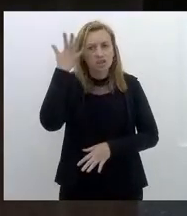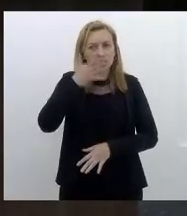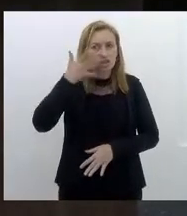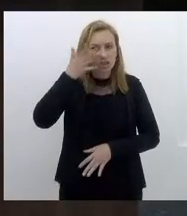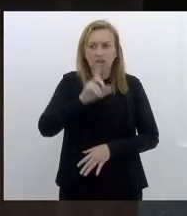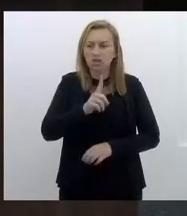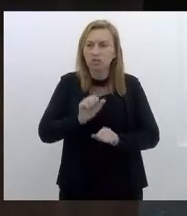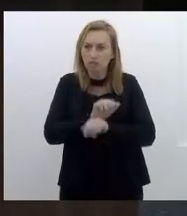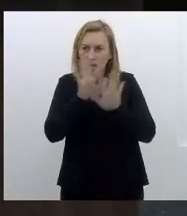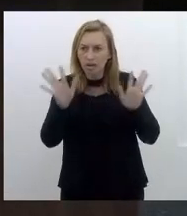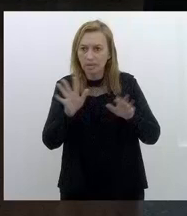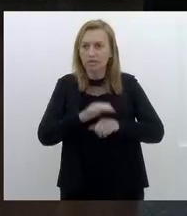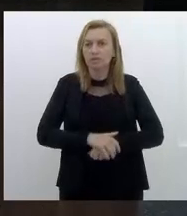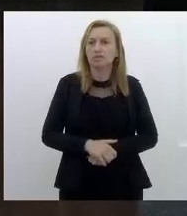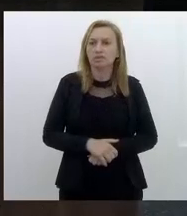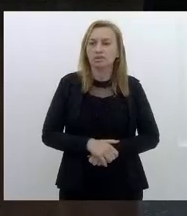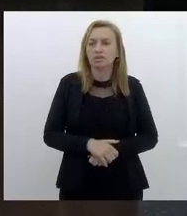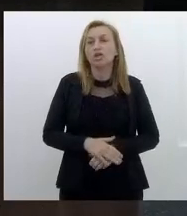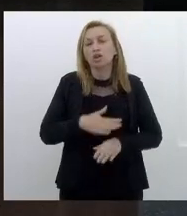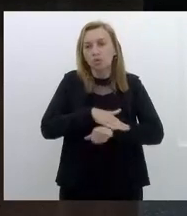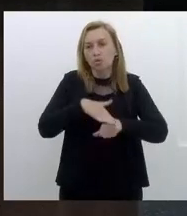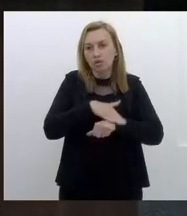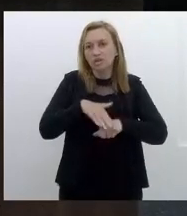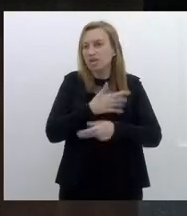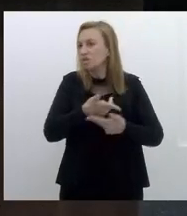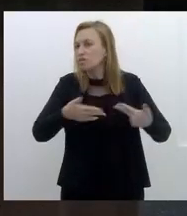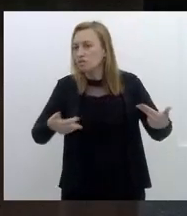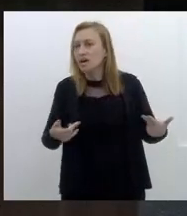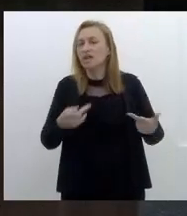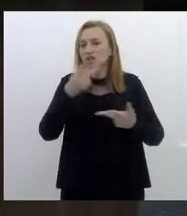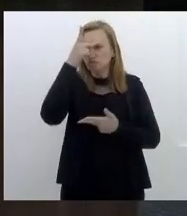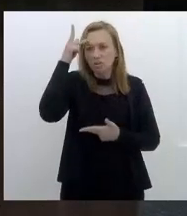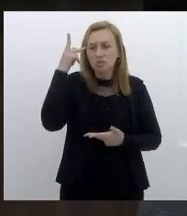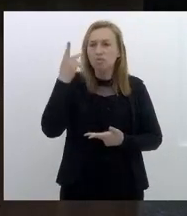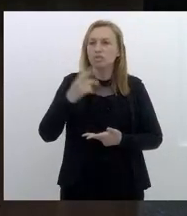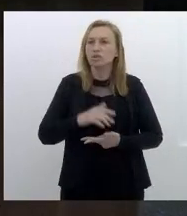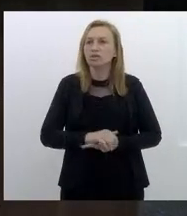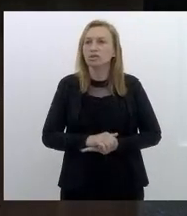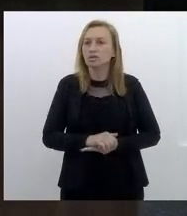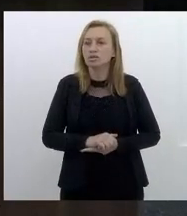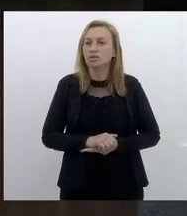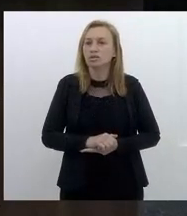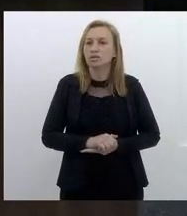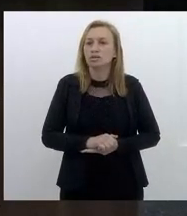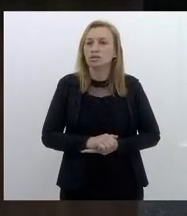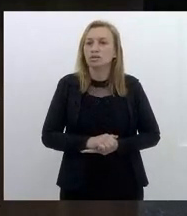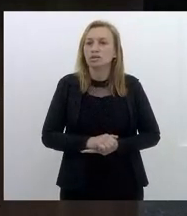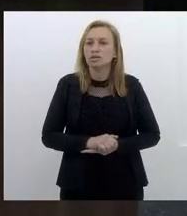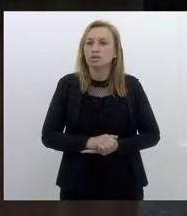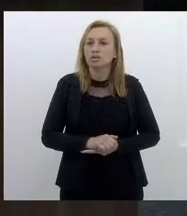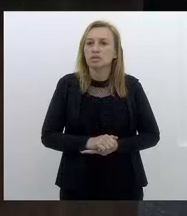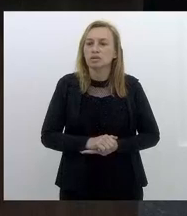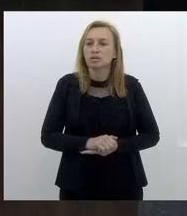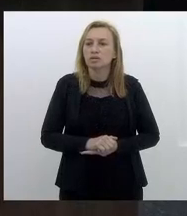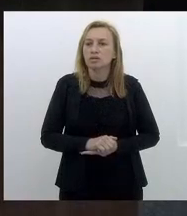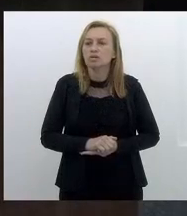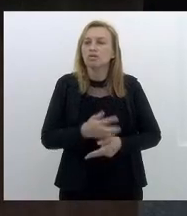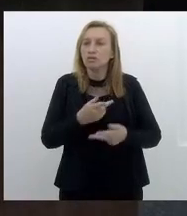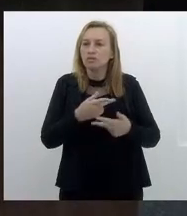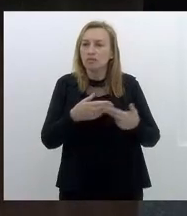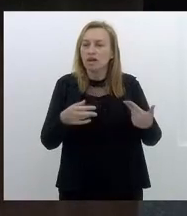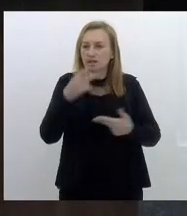mensagens não estão claros e eu conversei com muitas pessoas e muitas pessoas estão